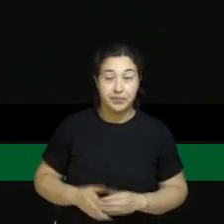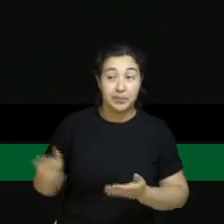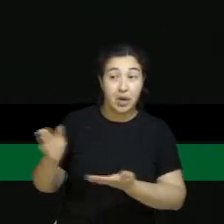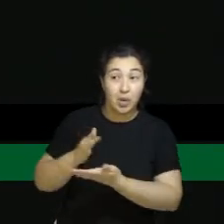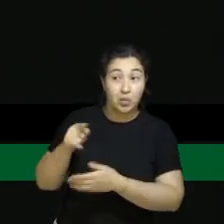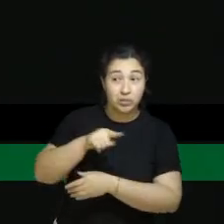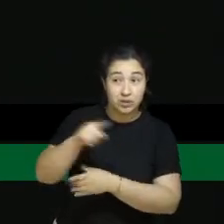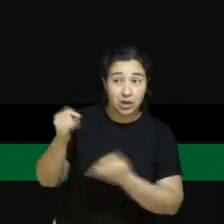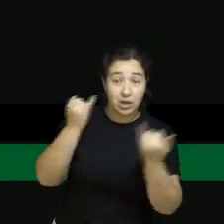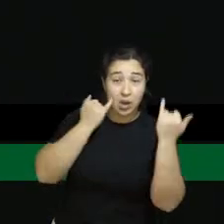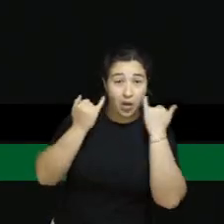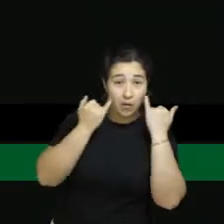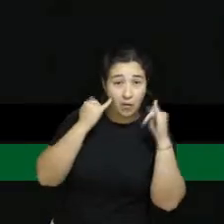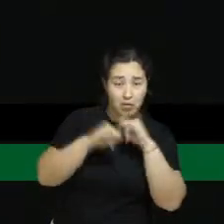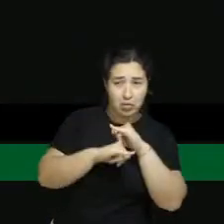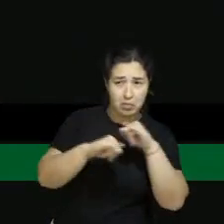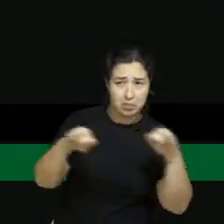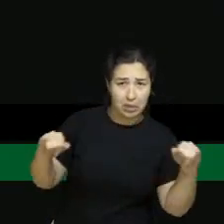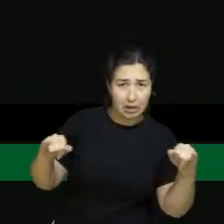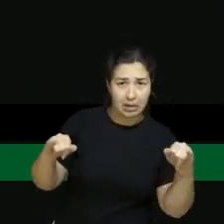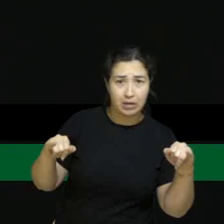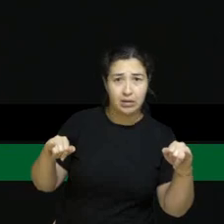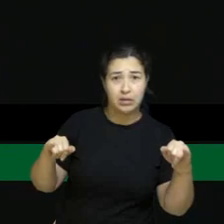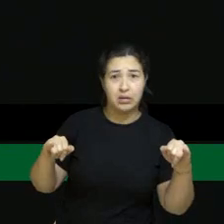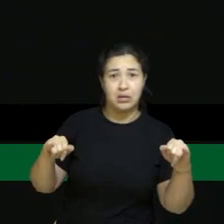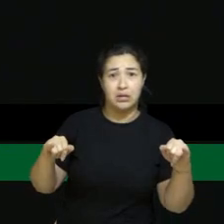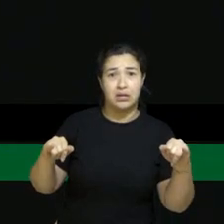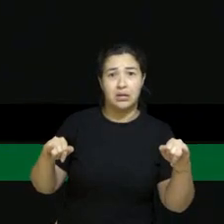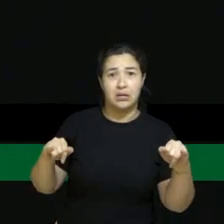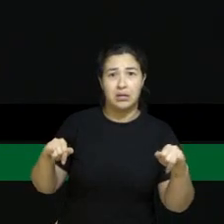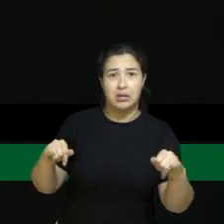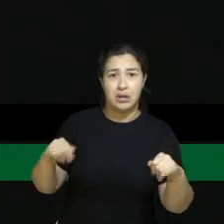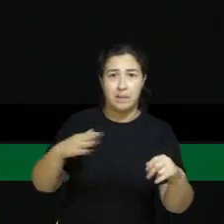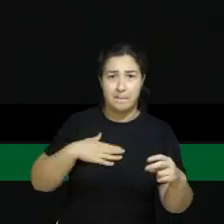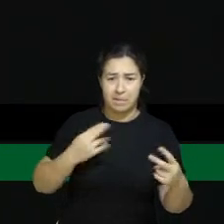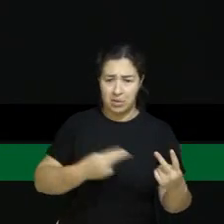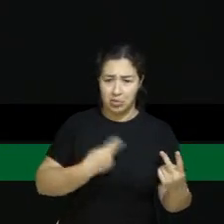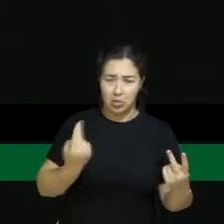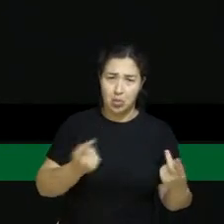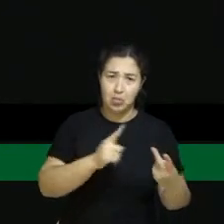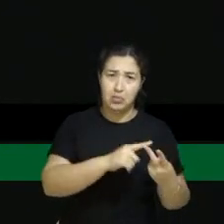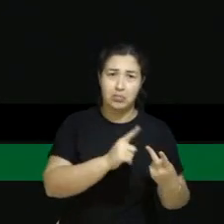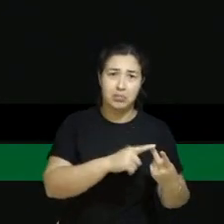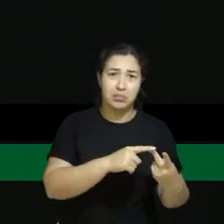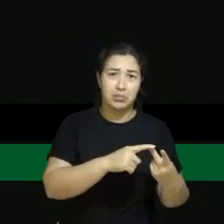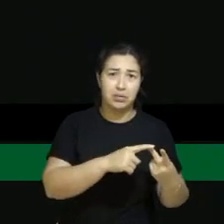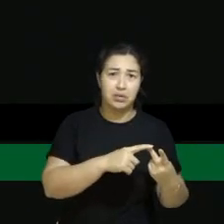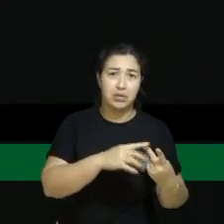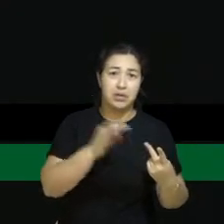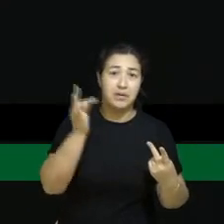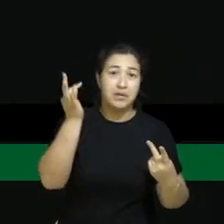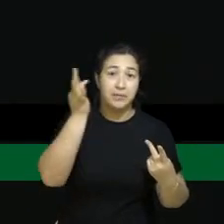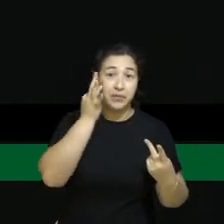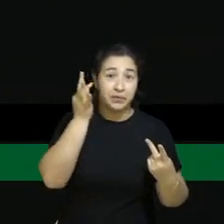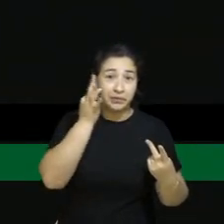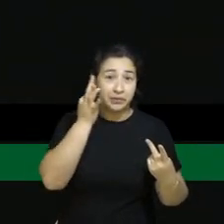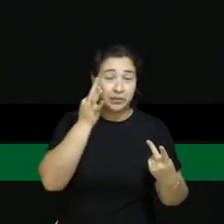informado na mídia, fui citado eu, deputado Fernando Krellig, por sermos coautores da